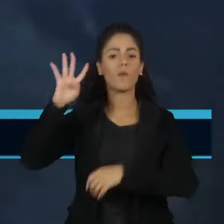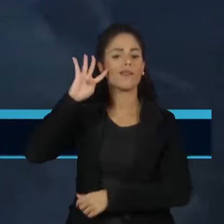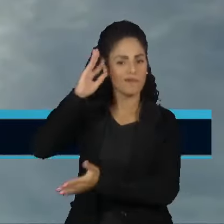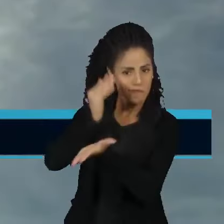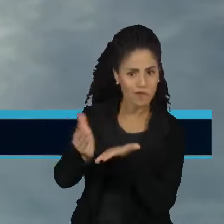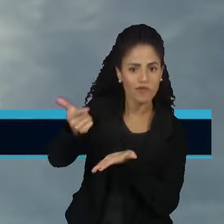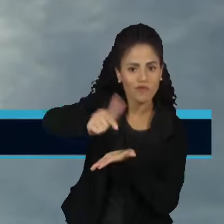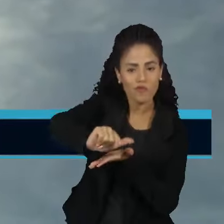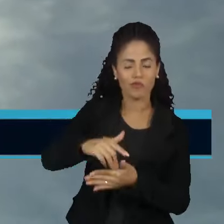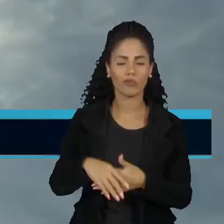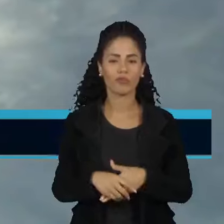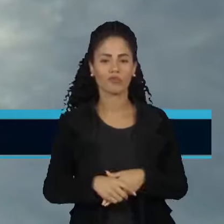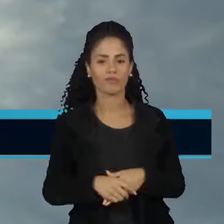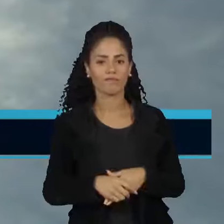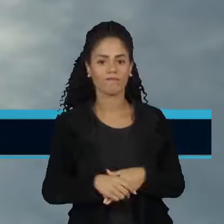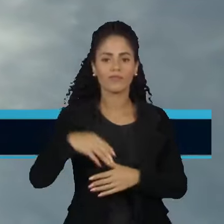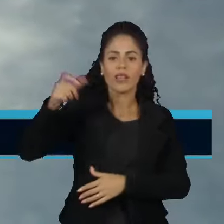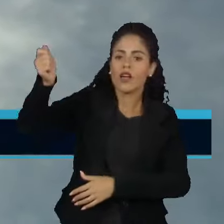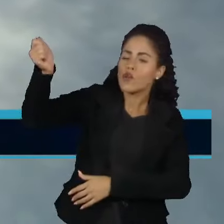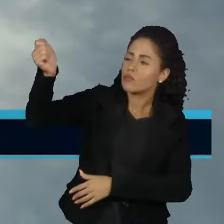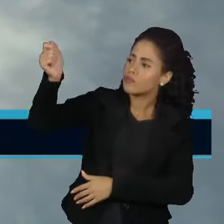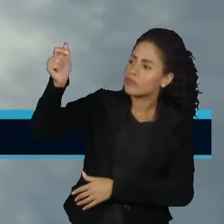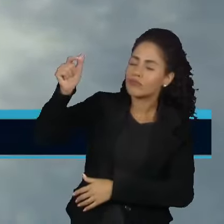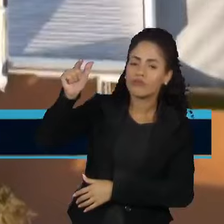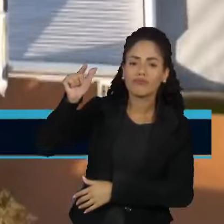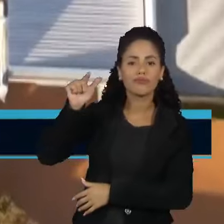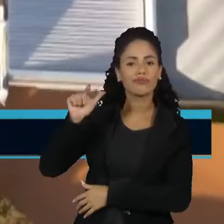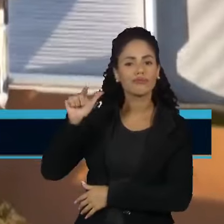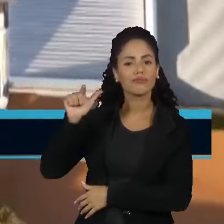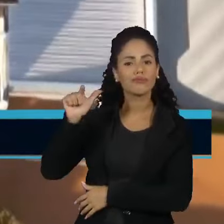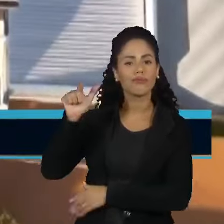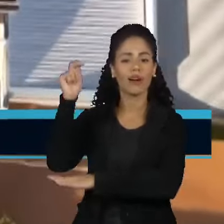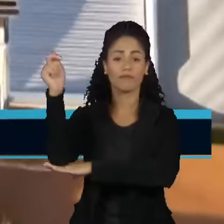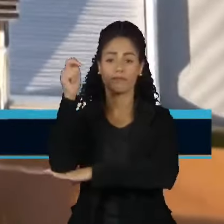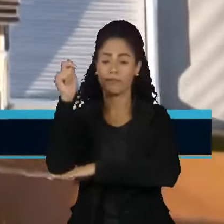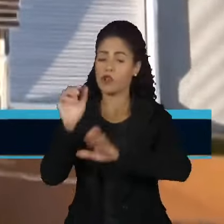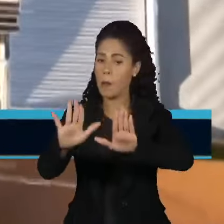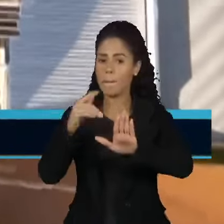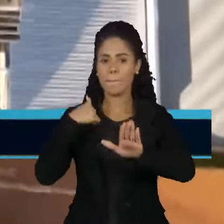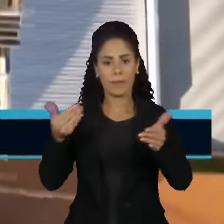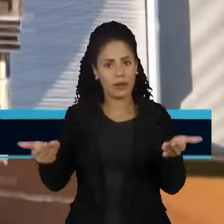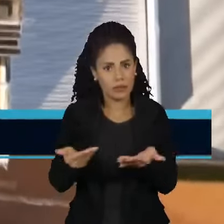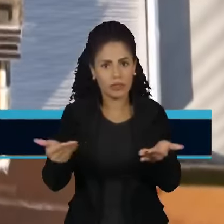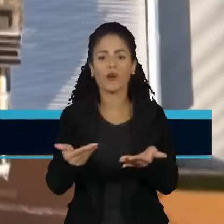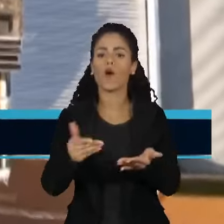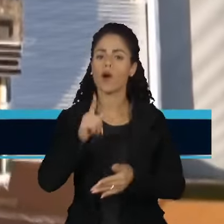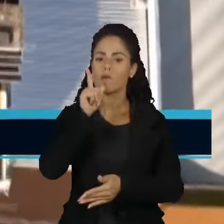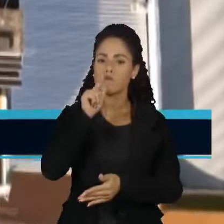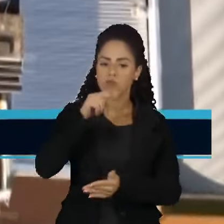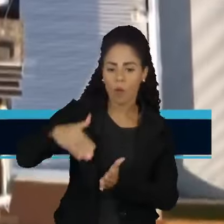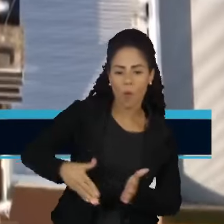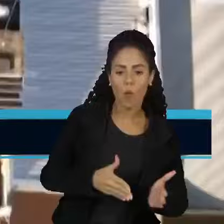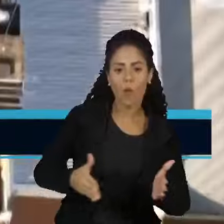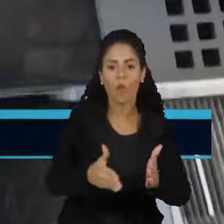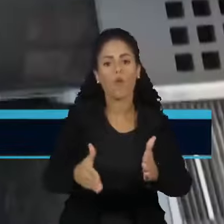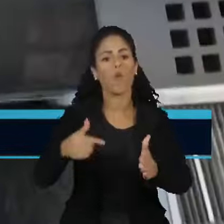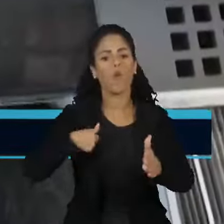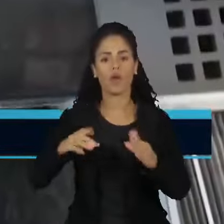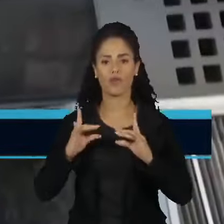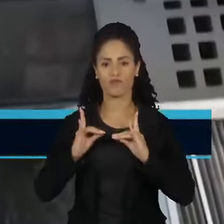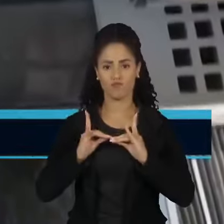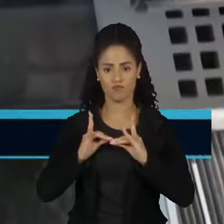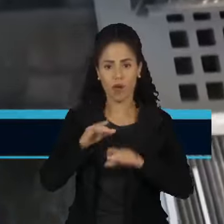quarta-feira. O sol voltou a dar as caras em Porto Alegre. Mesmo assim, o nível do Guaíba continua alto, 5